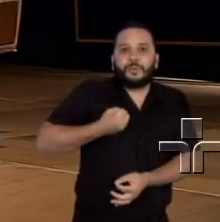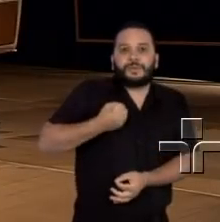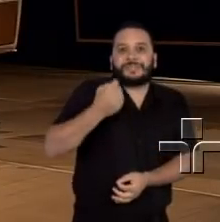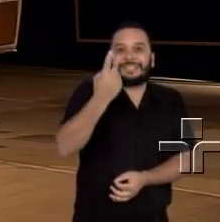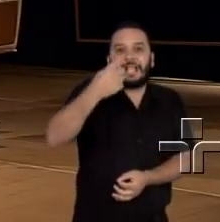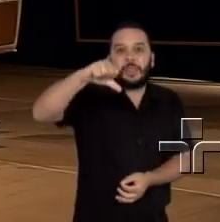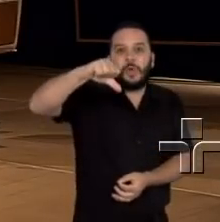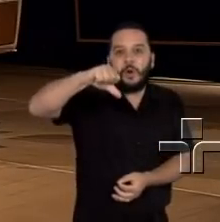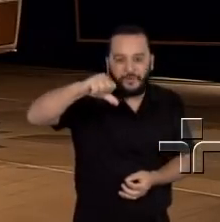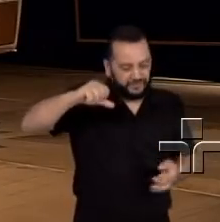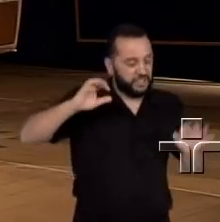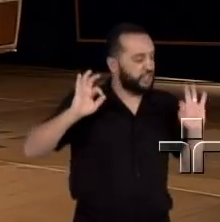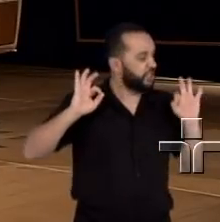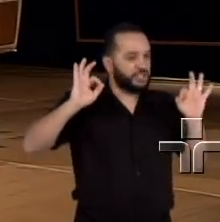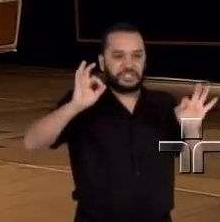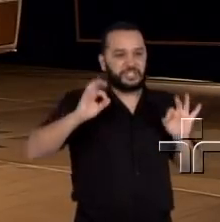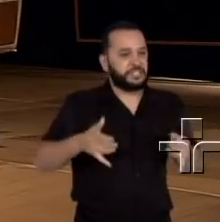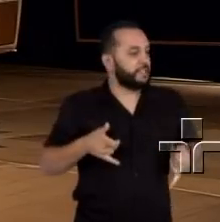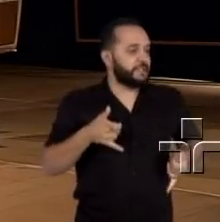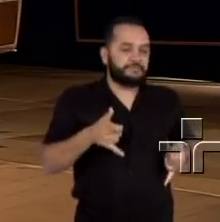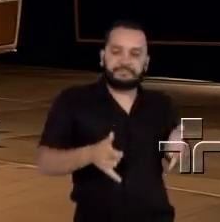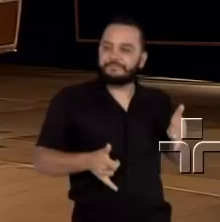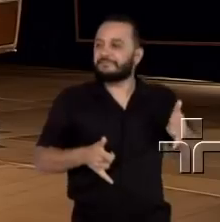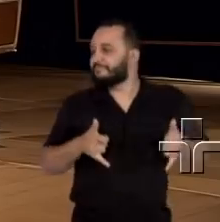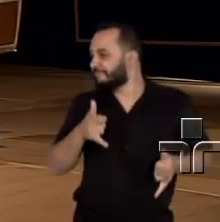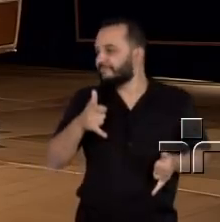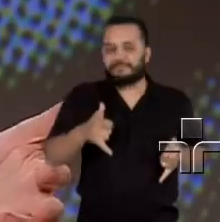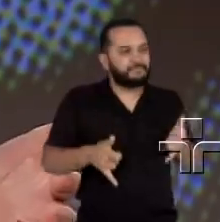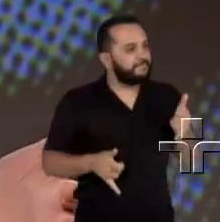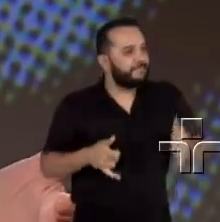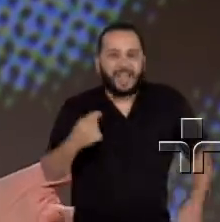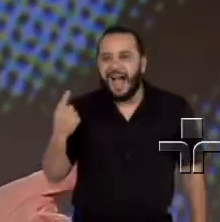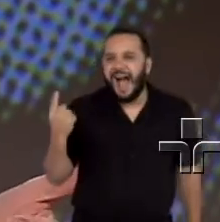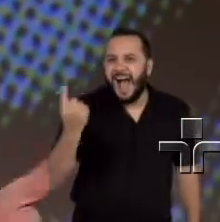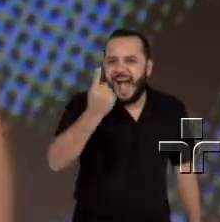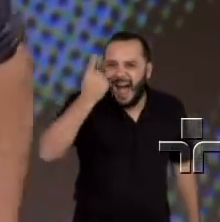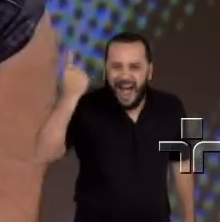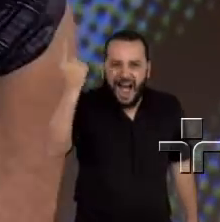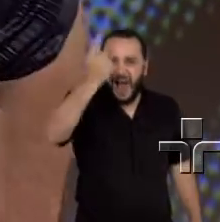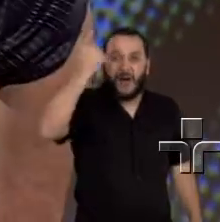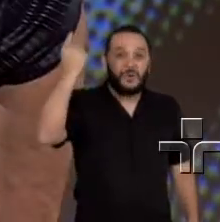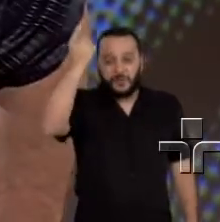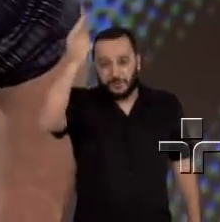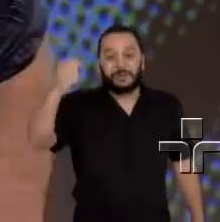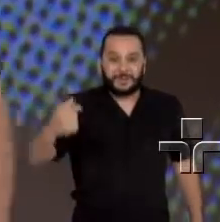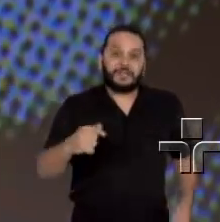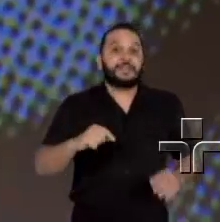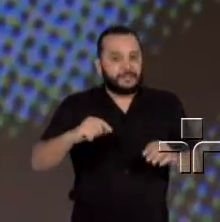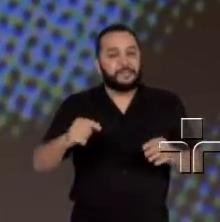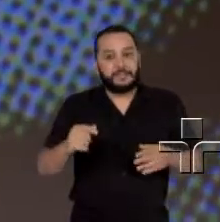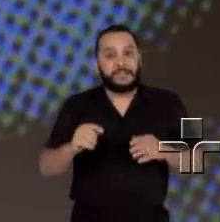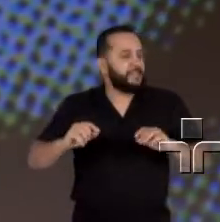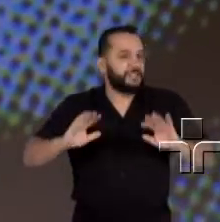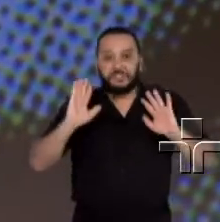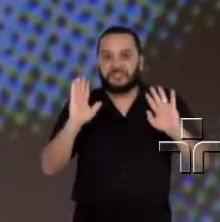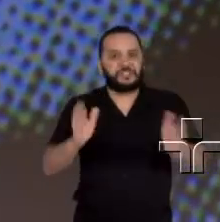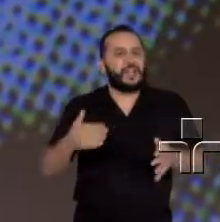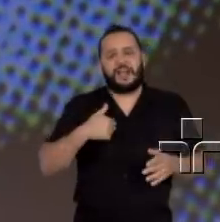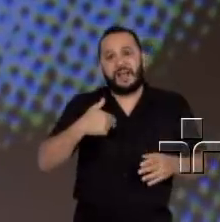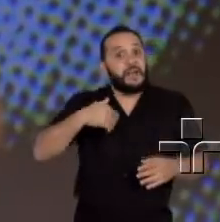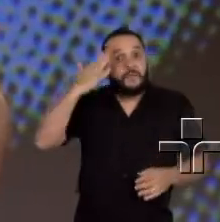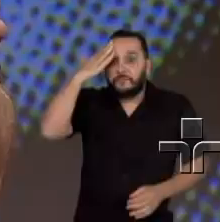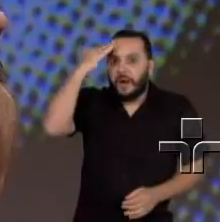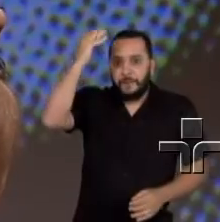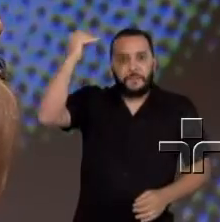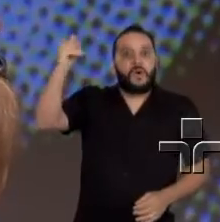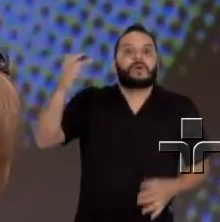The Towering, era uma torre gêmea praticamente. E aí, quando chegava no final, era um sucesso em Portugal a